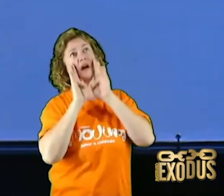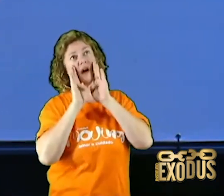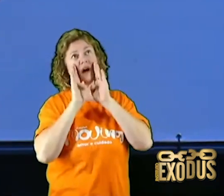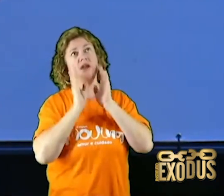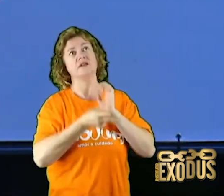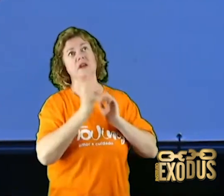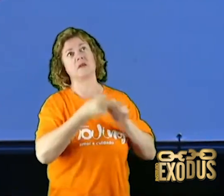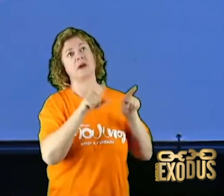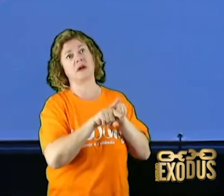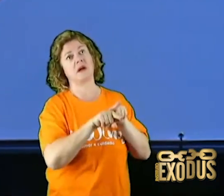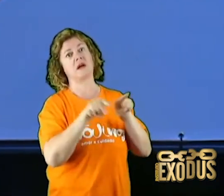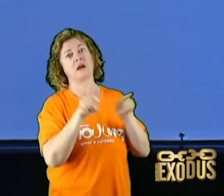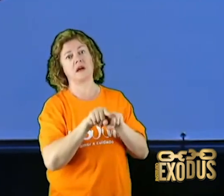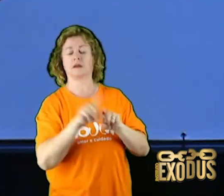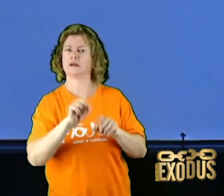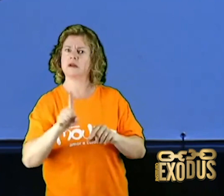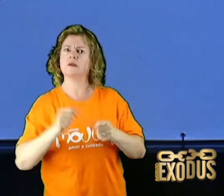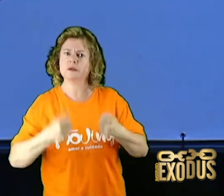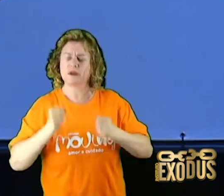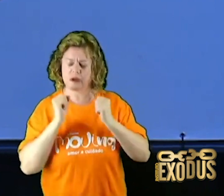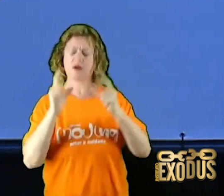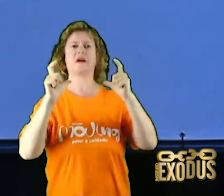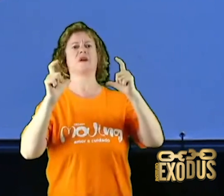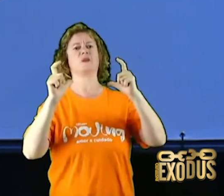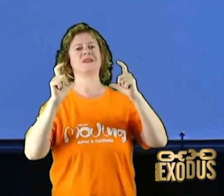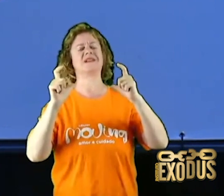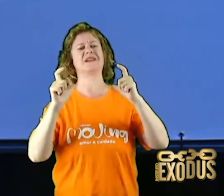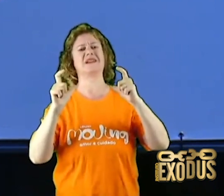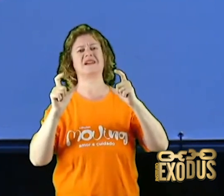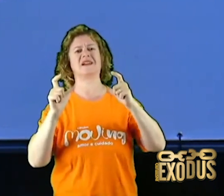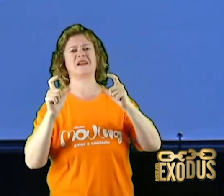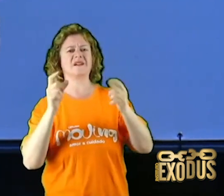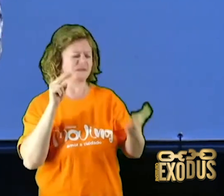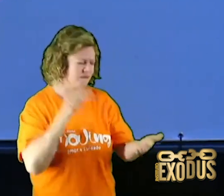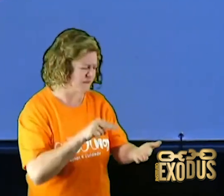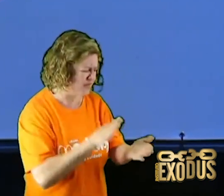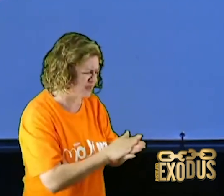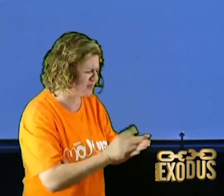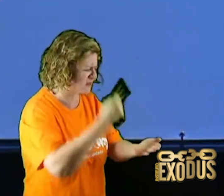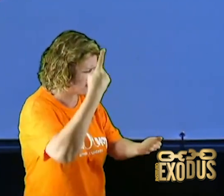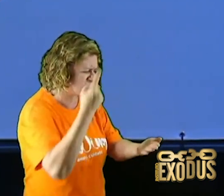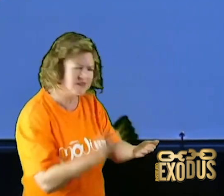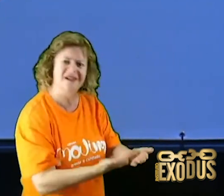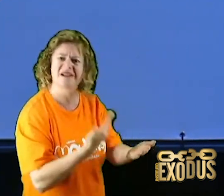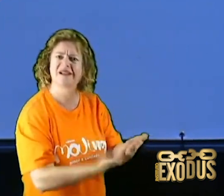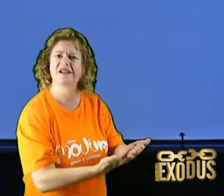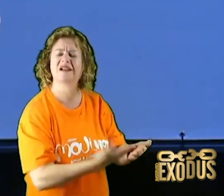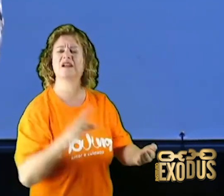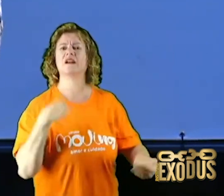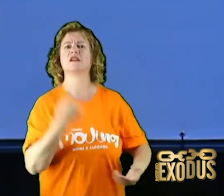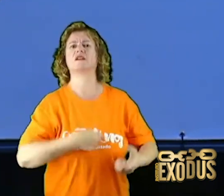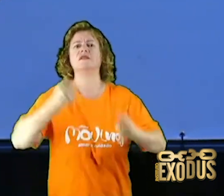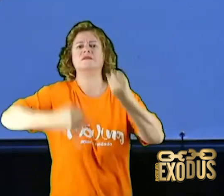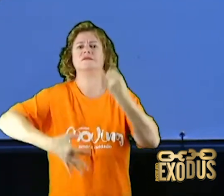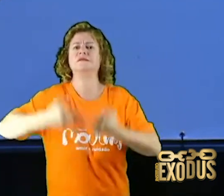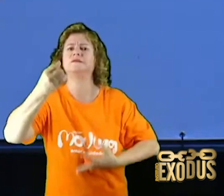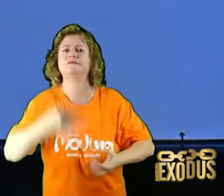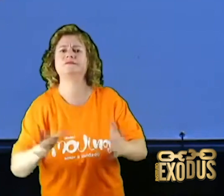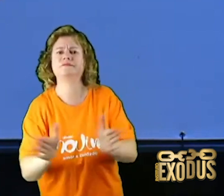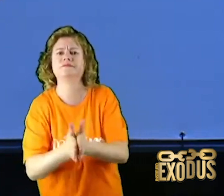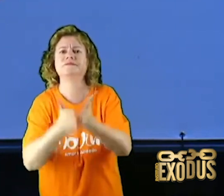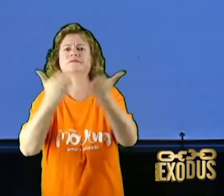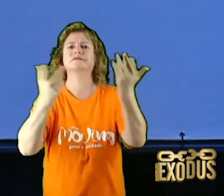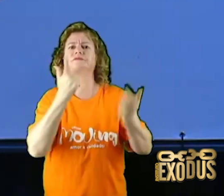das escrituras sagradas. Quando a gente fala de milagre, isso parece algo que aconteceu lá